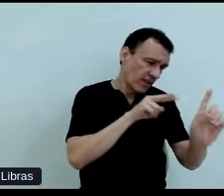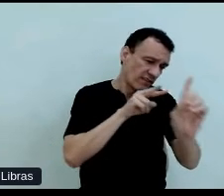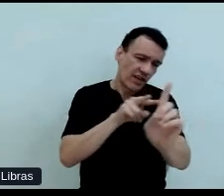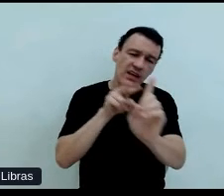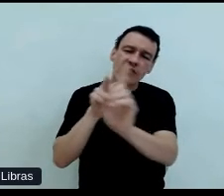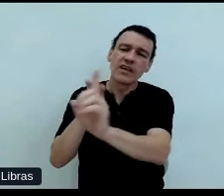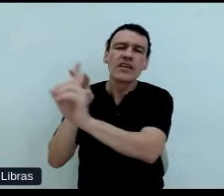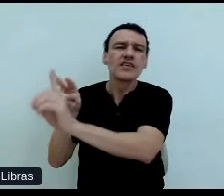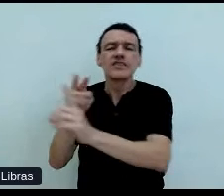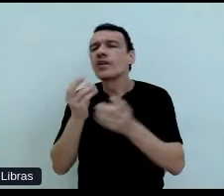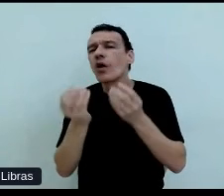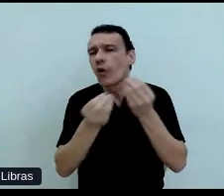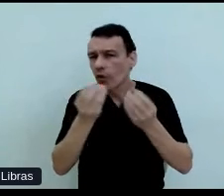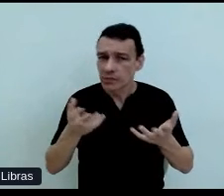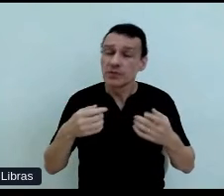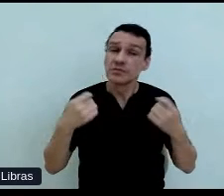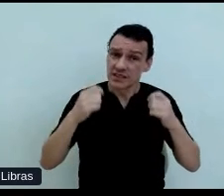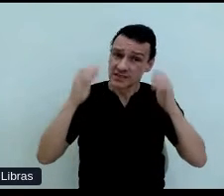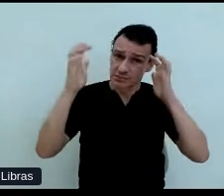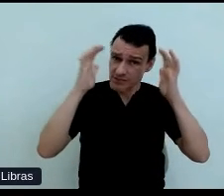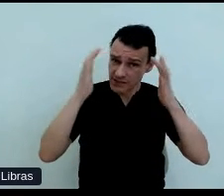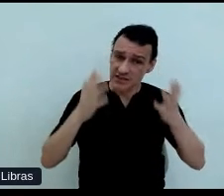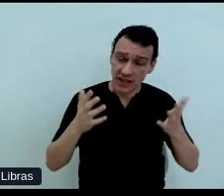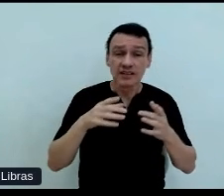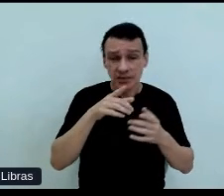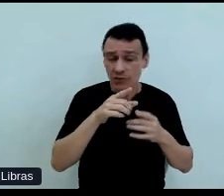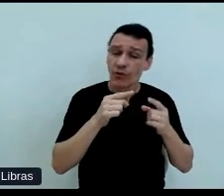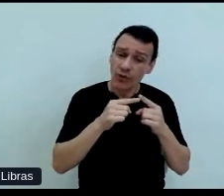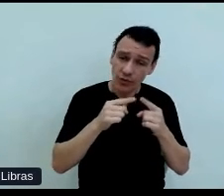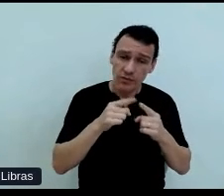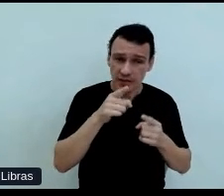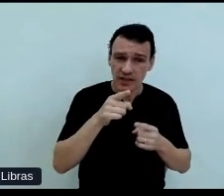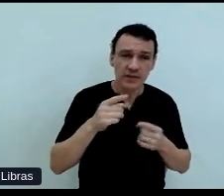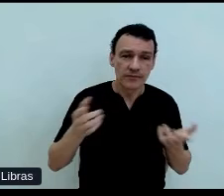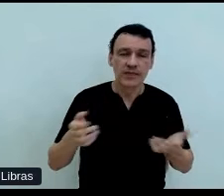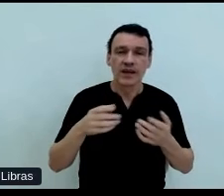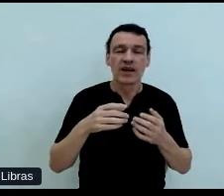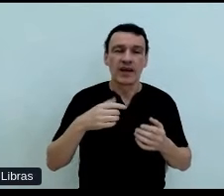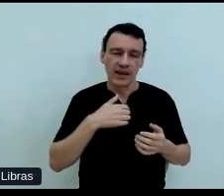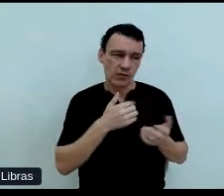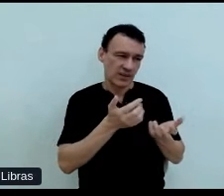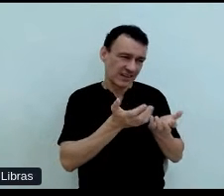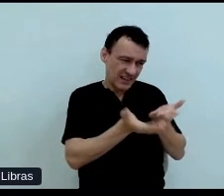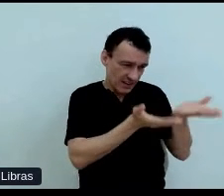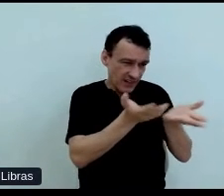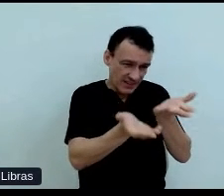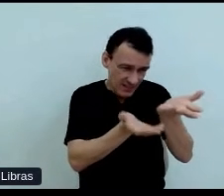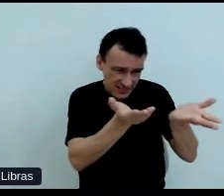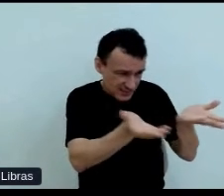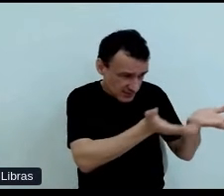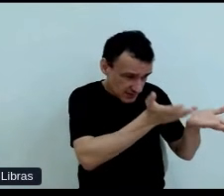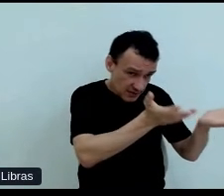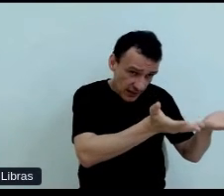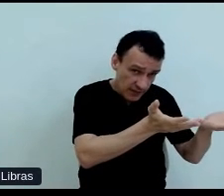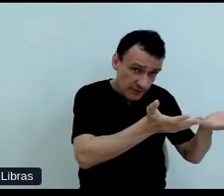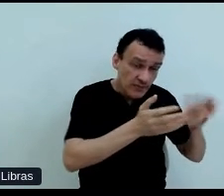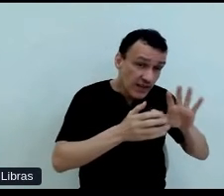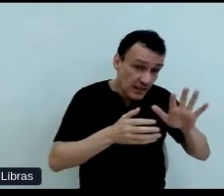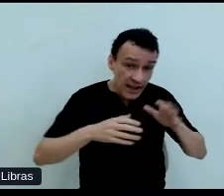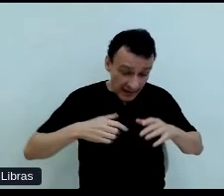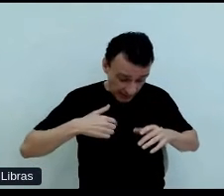em todos os aspectos. Como que a gente mensuraria isso? Como que a gente olharia para esses aspectos e como a gente olharia para cada